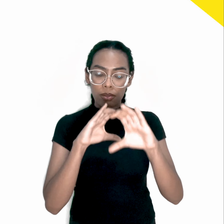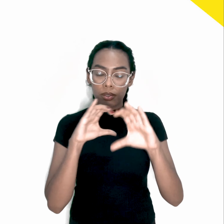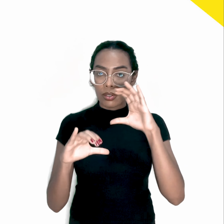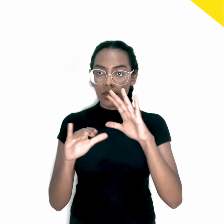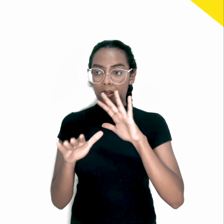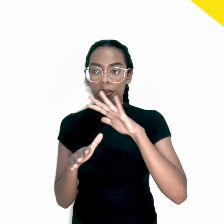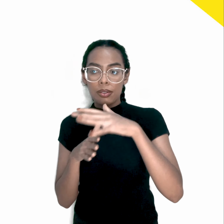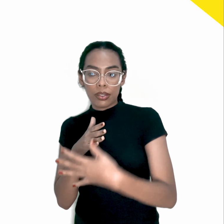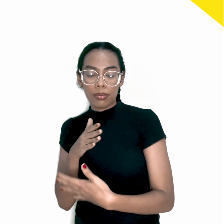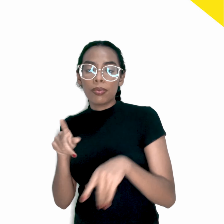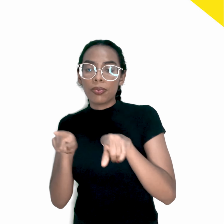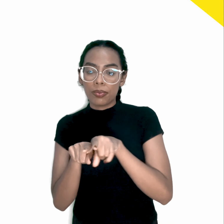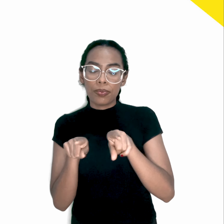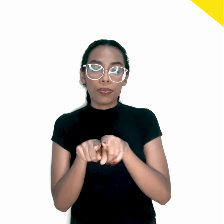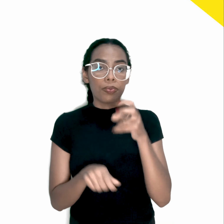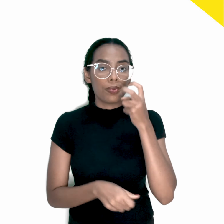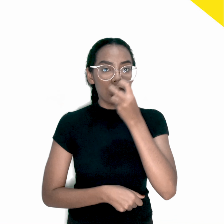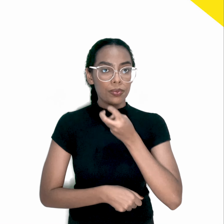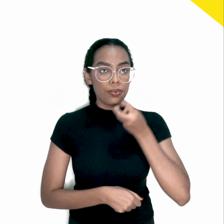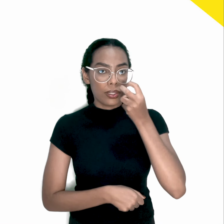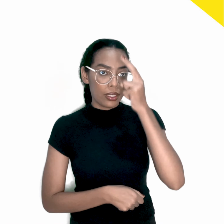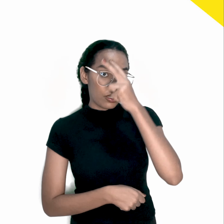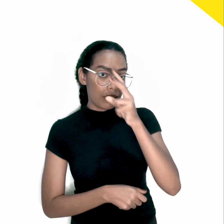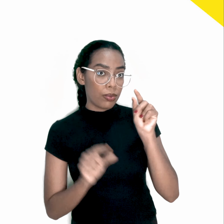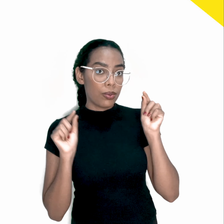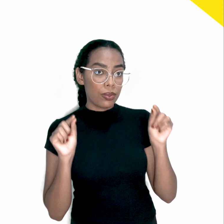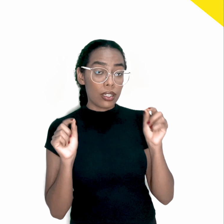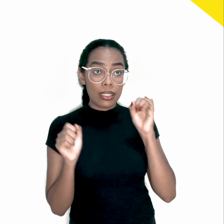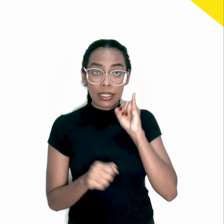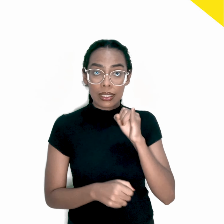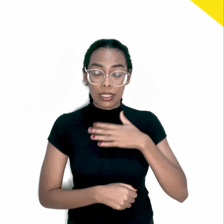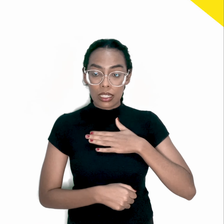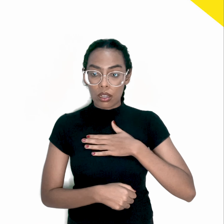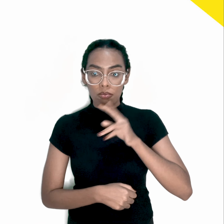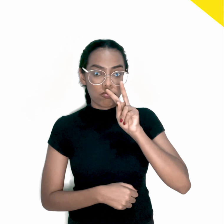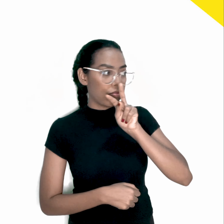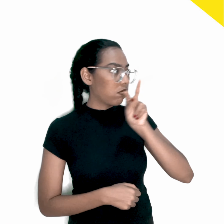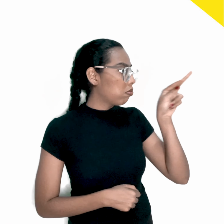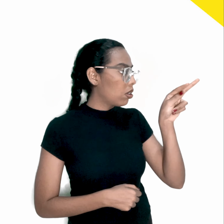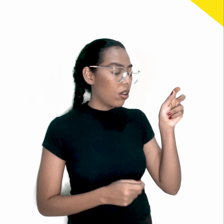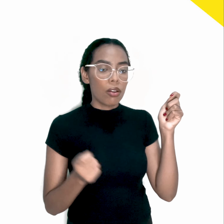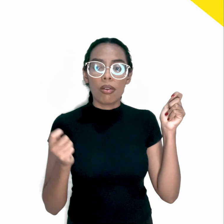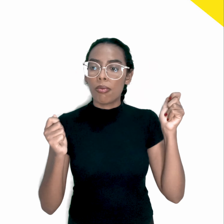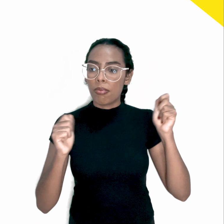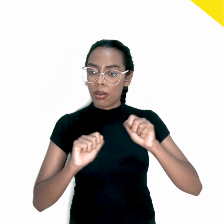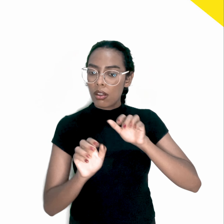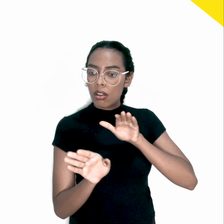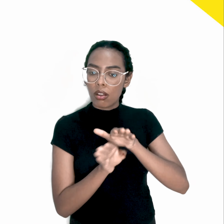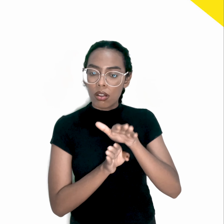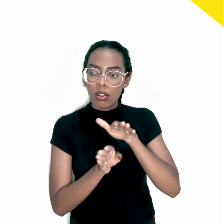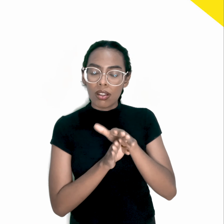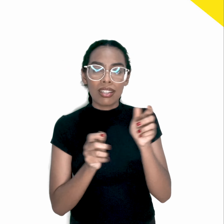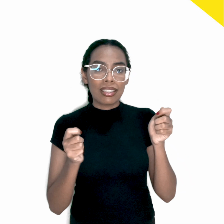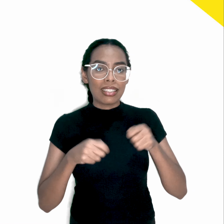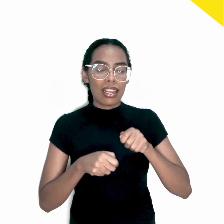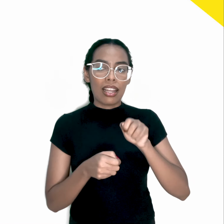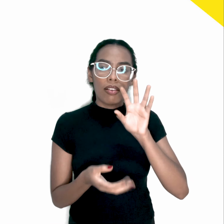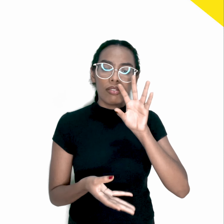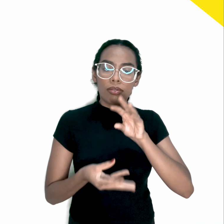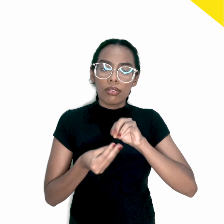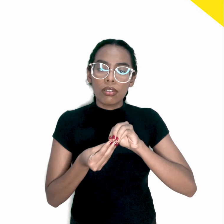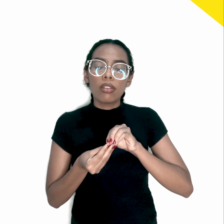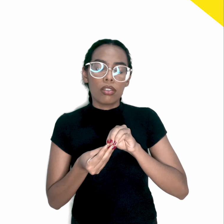a comunicação em libras, como também para a leitura labial Lembrando que, ao desviar o olhar da pessoa surda, pode ser